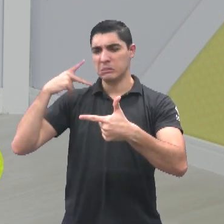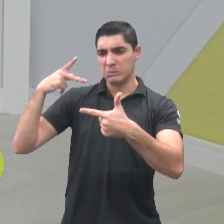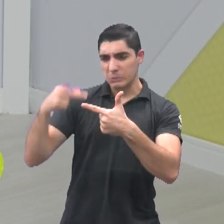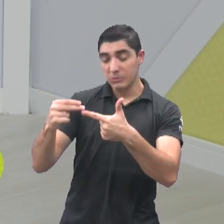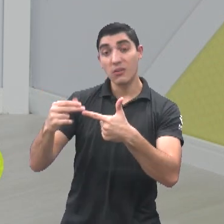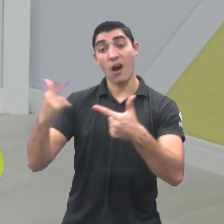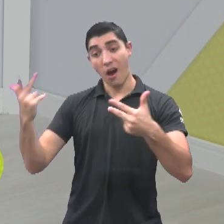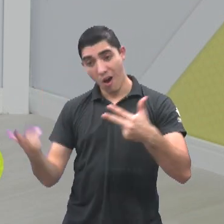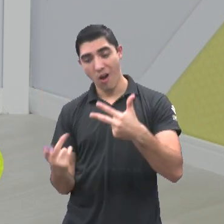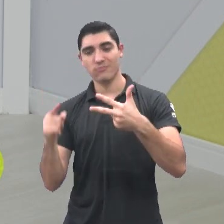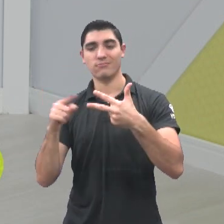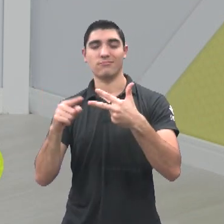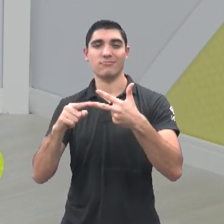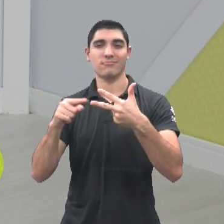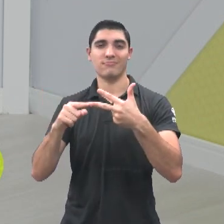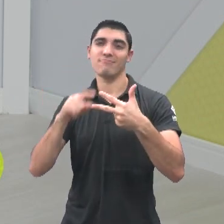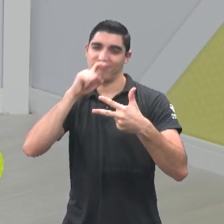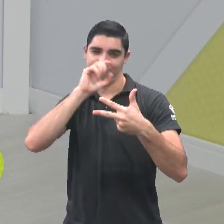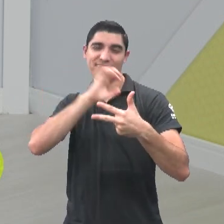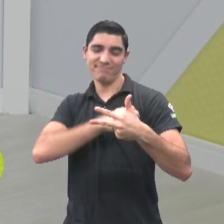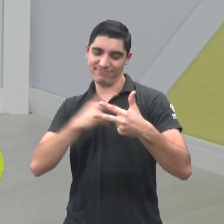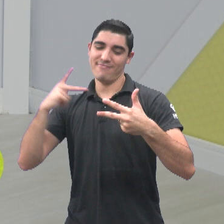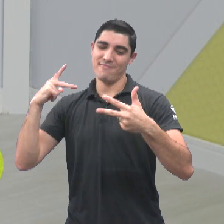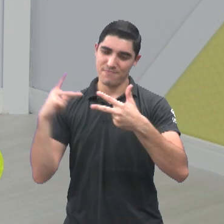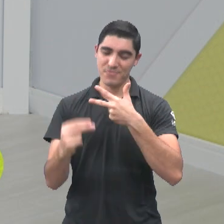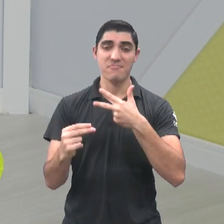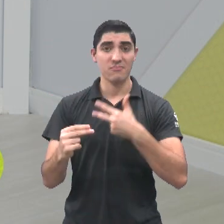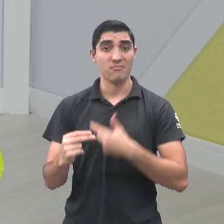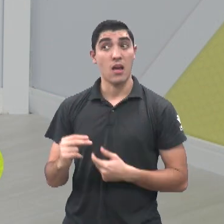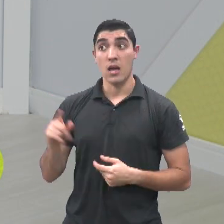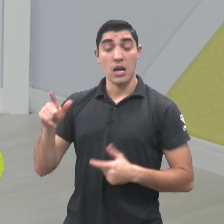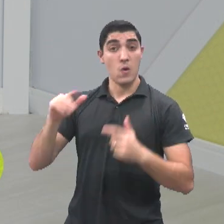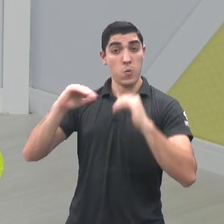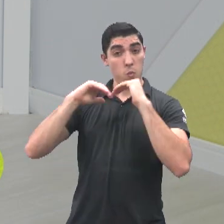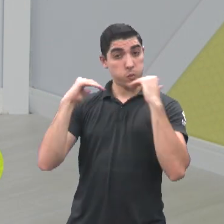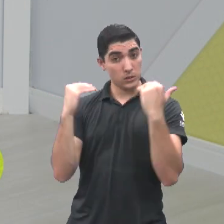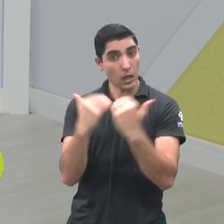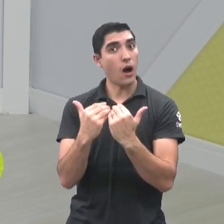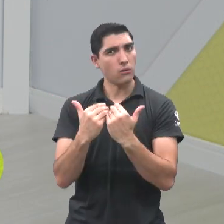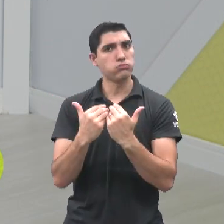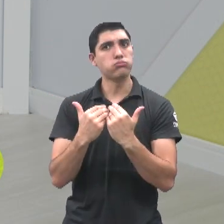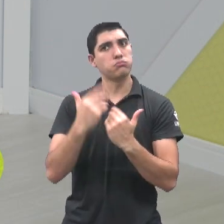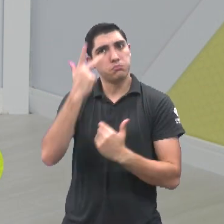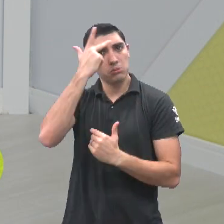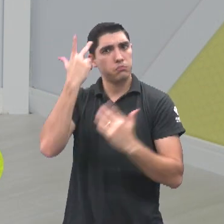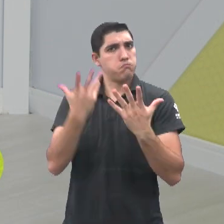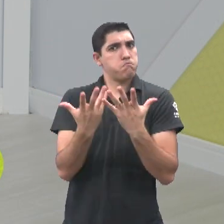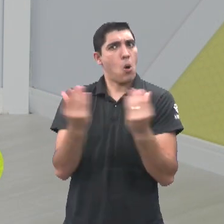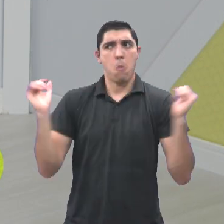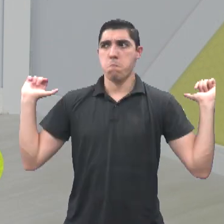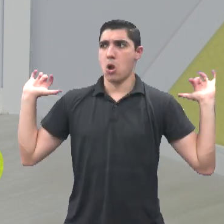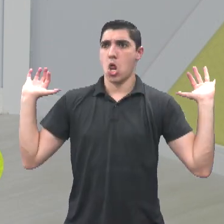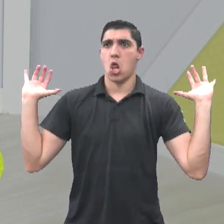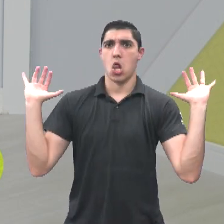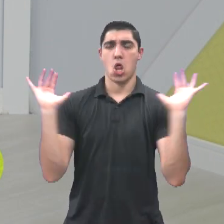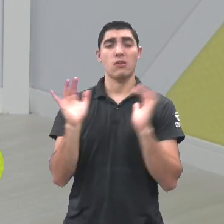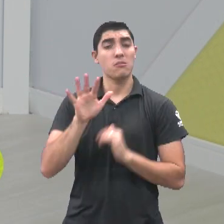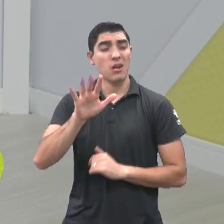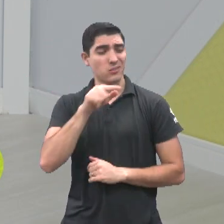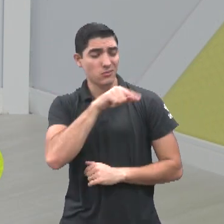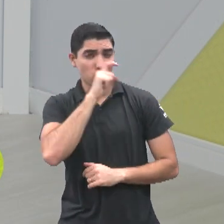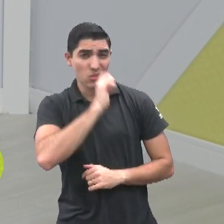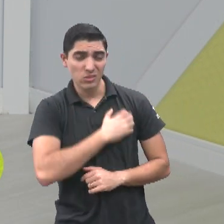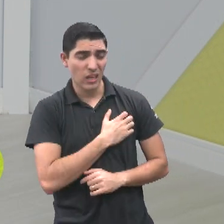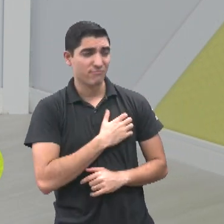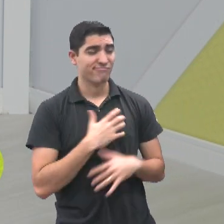e prevaleceu ali, a Rua Javari não estava lotada, mas estava bem cheia, torcedor fazendo a festa e o São José cabisbaixo, mediante